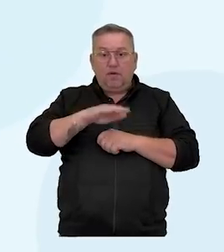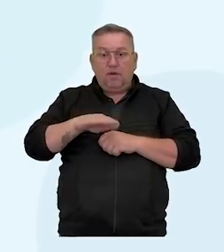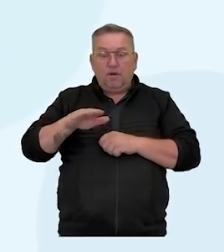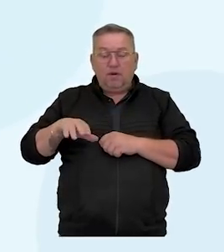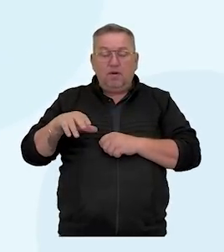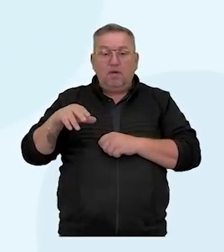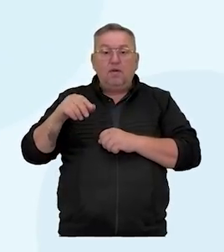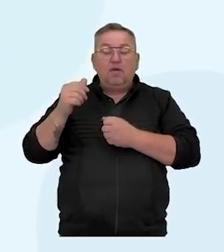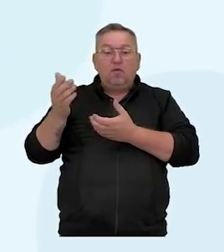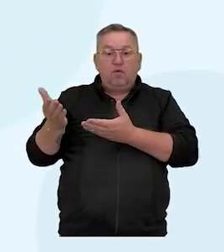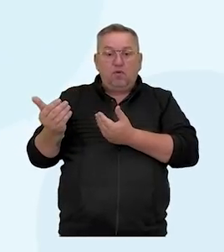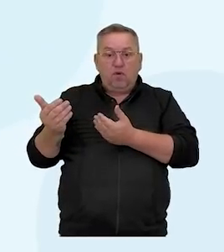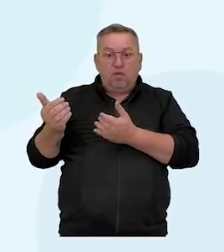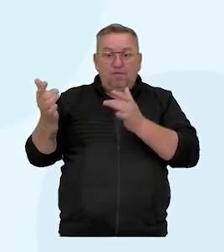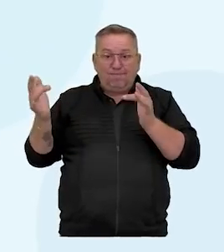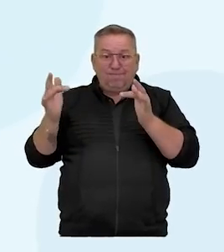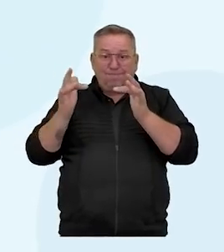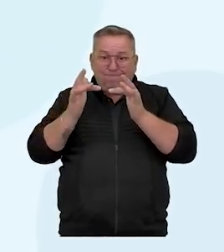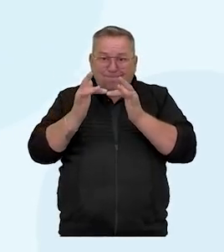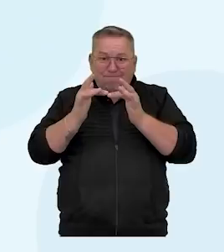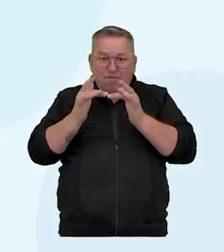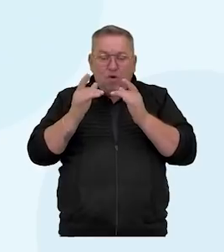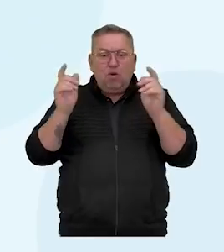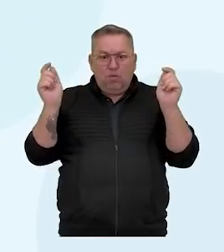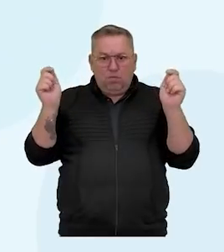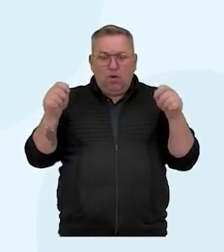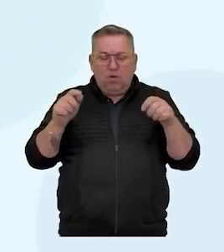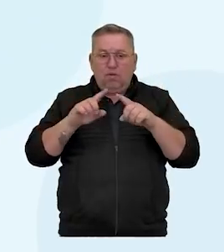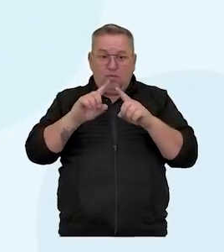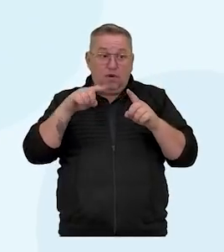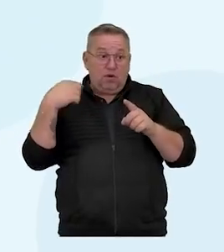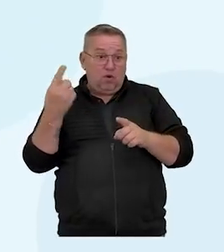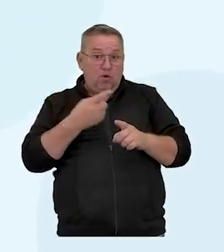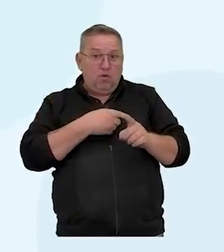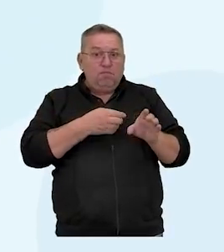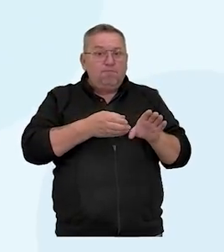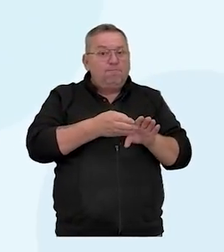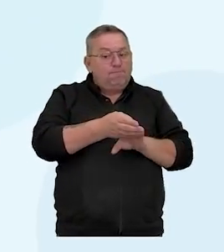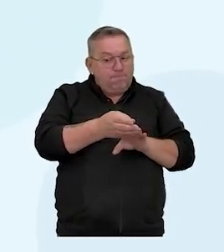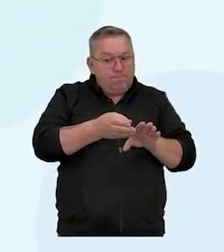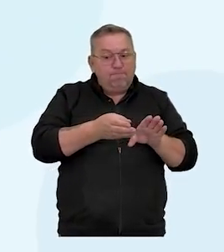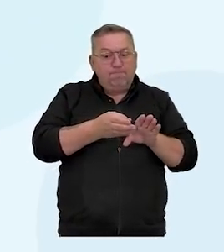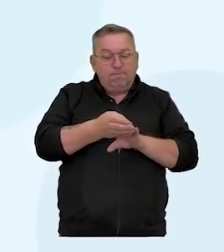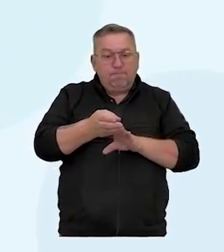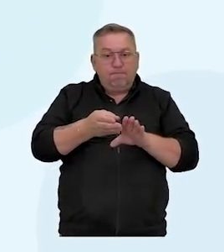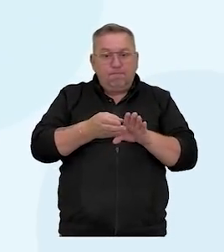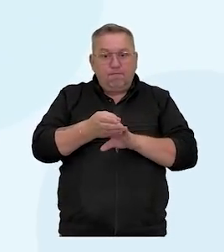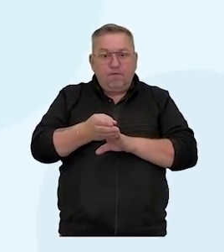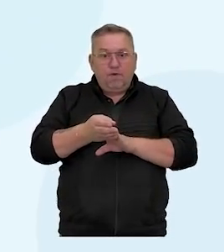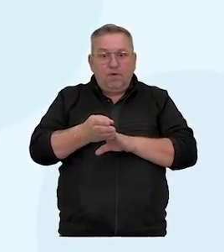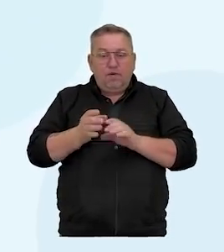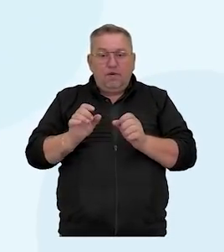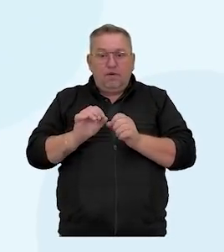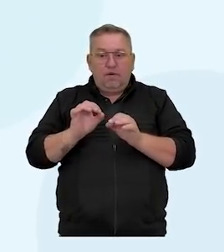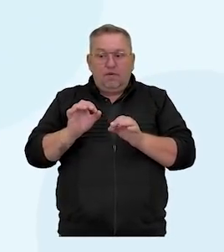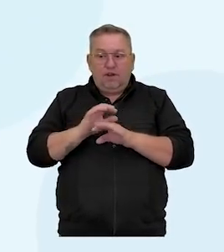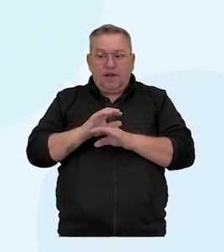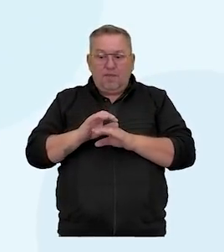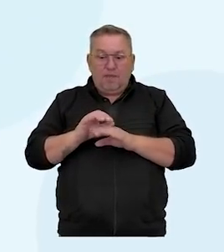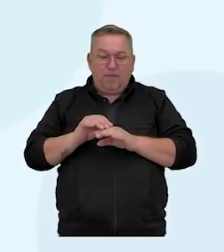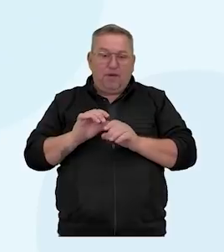adolescentes não se conectem, mas nós podemos orientar, né? E e mediando, né, através de